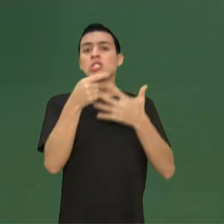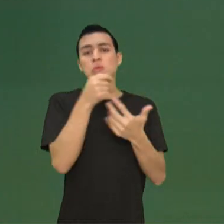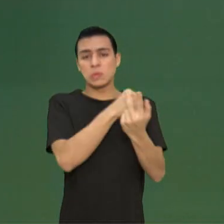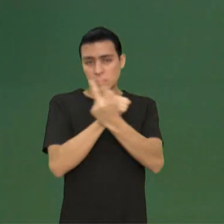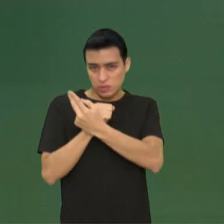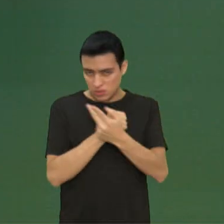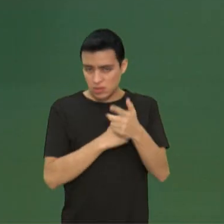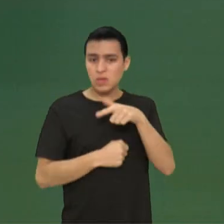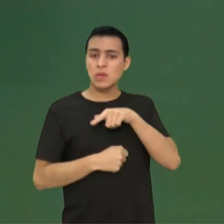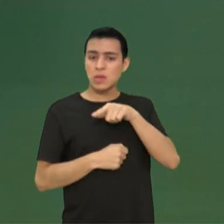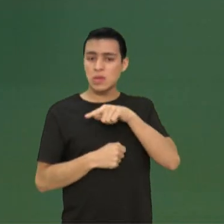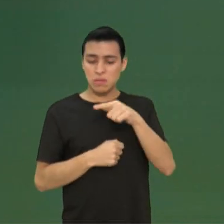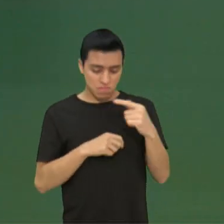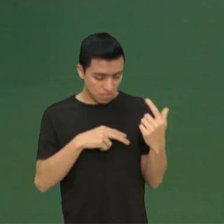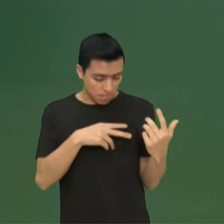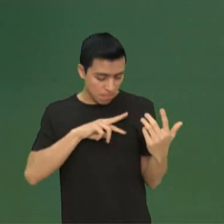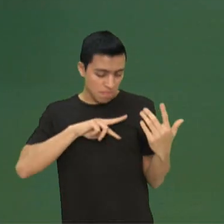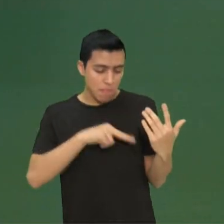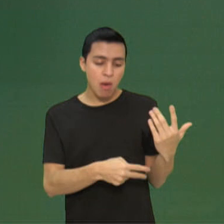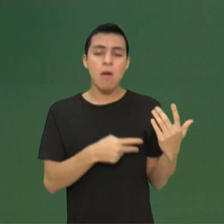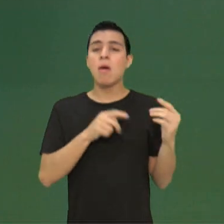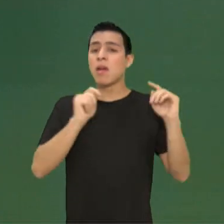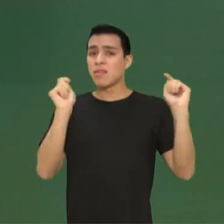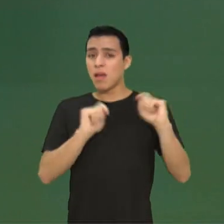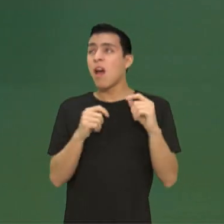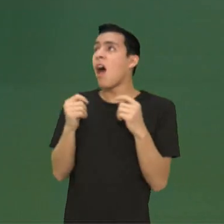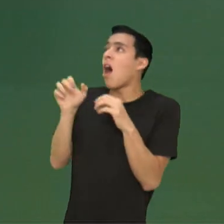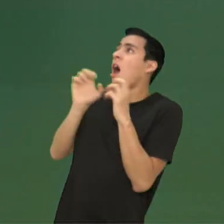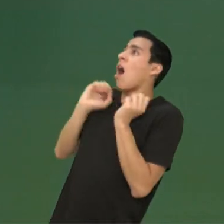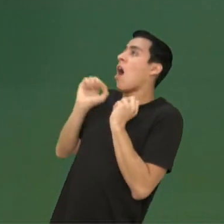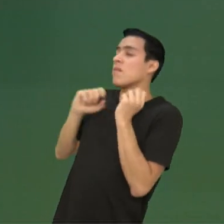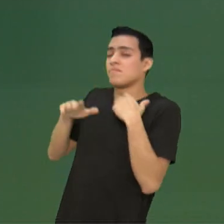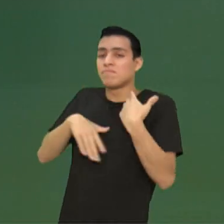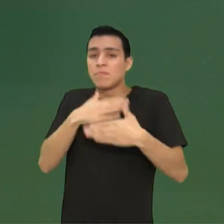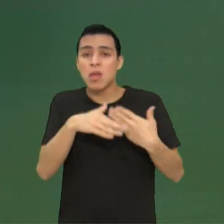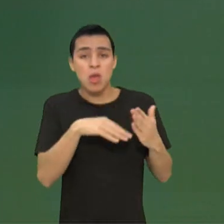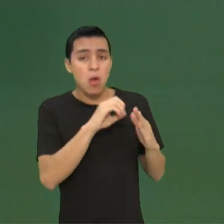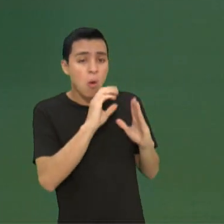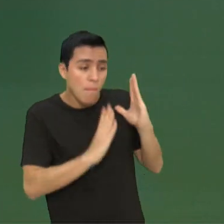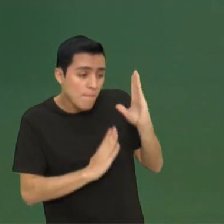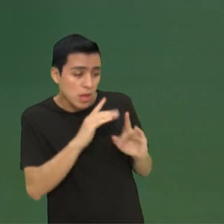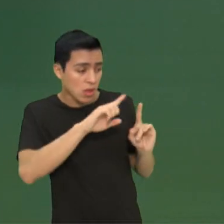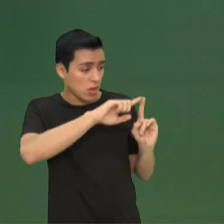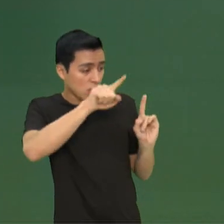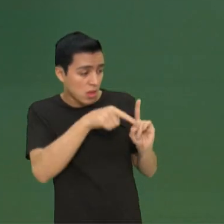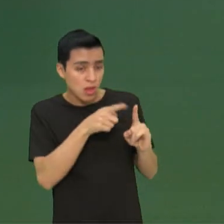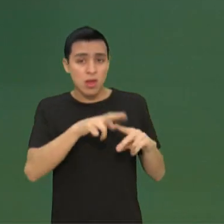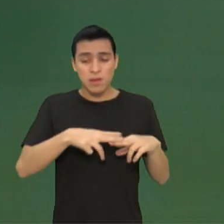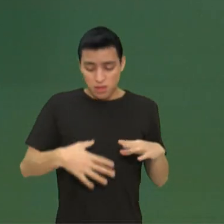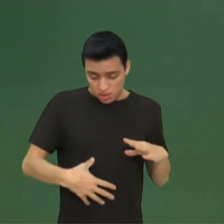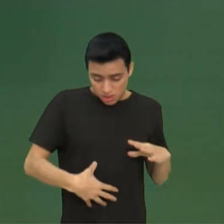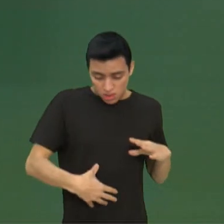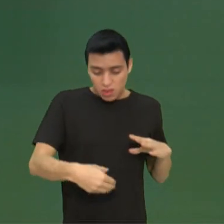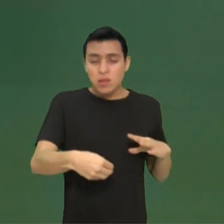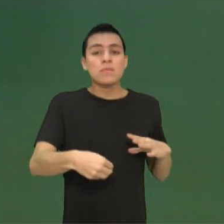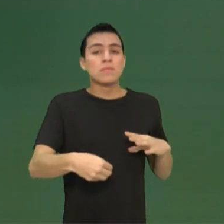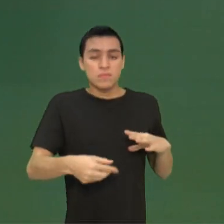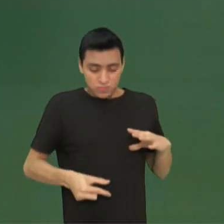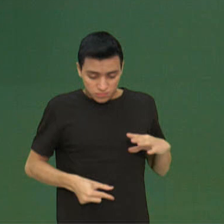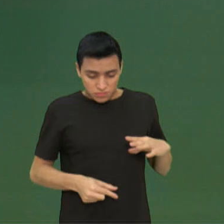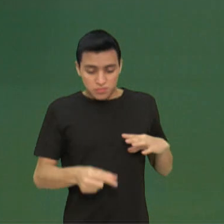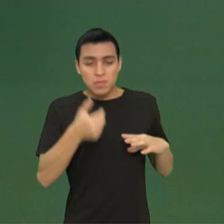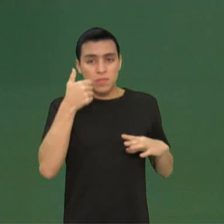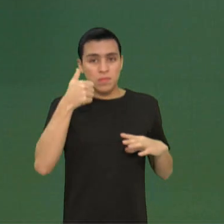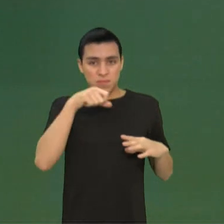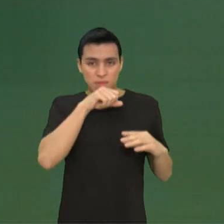algumas imunoglobulinas que passam da mãe para o filho. Pode ser durante a própria gestação, via placenta, cordão umbilical, que a mãe